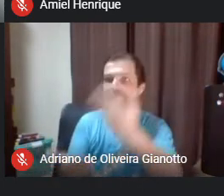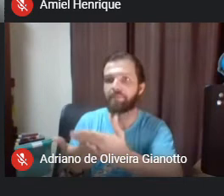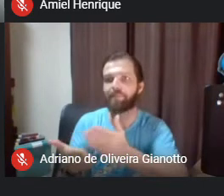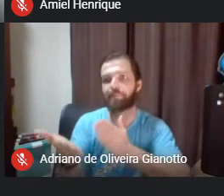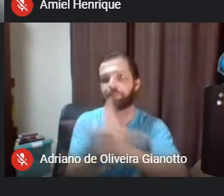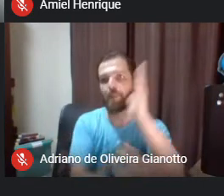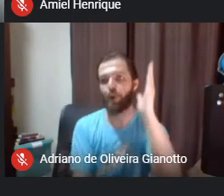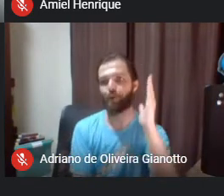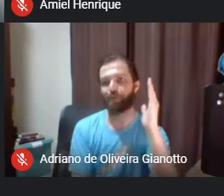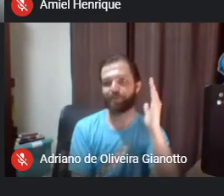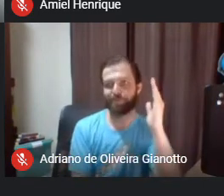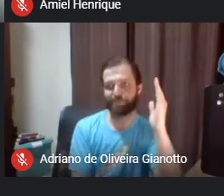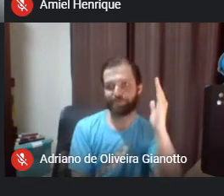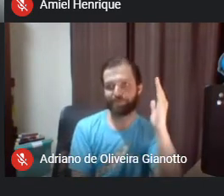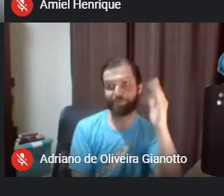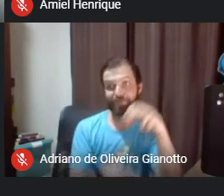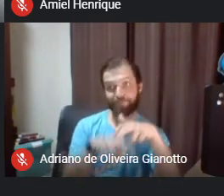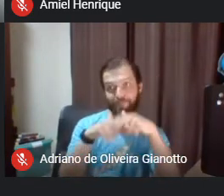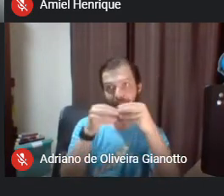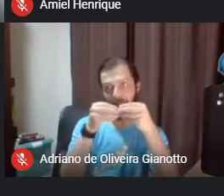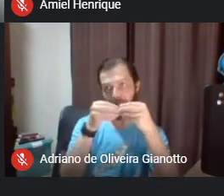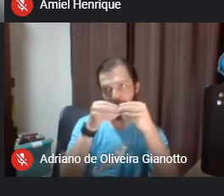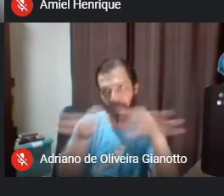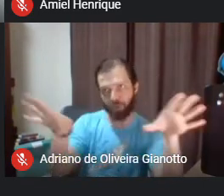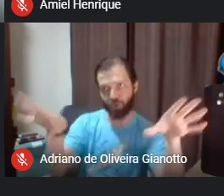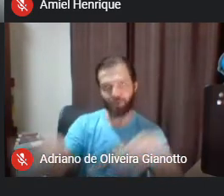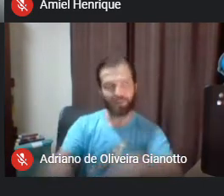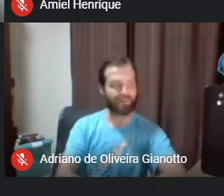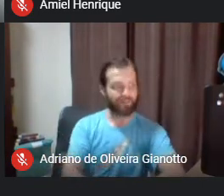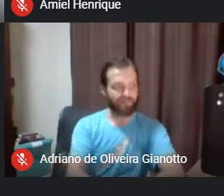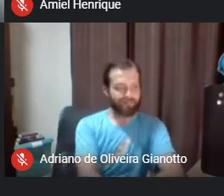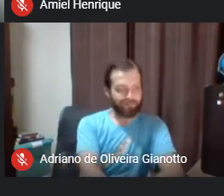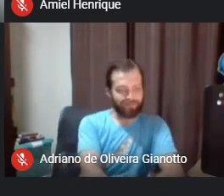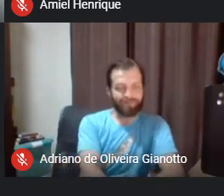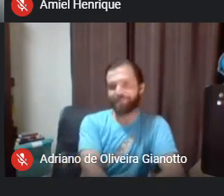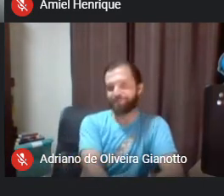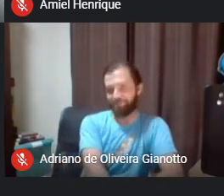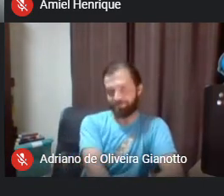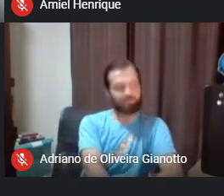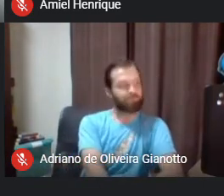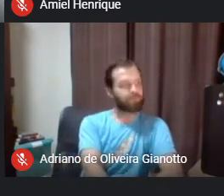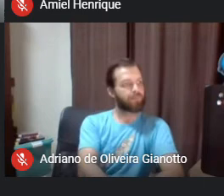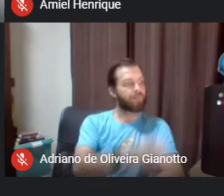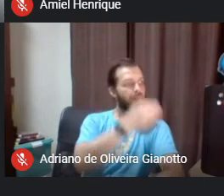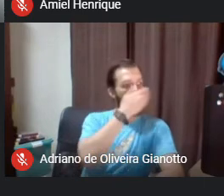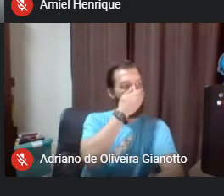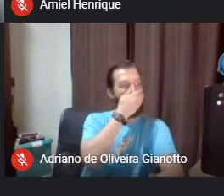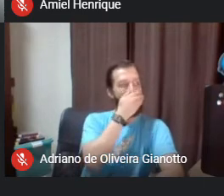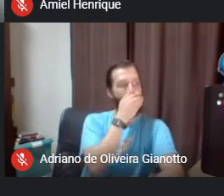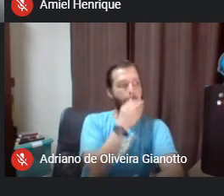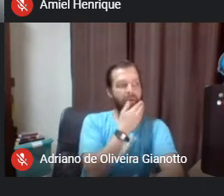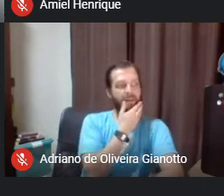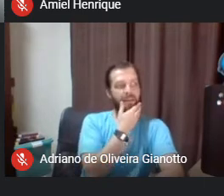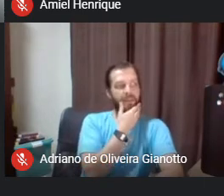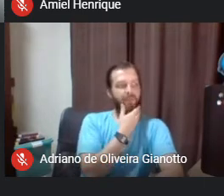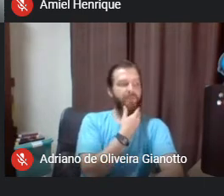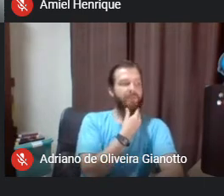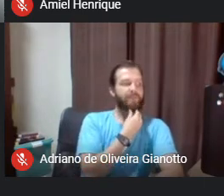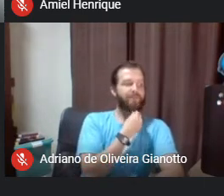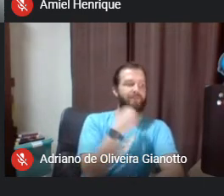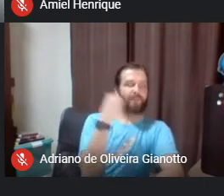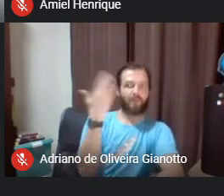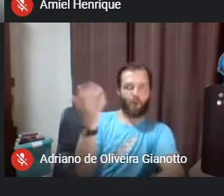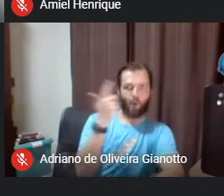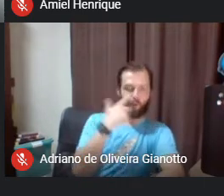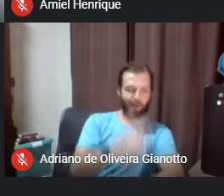está comprovado que é possível ouvir sim. E daí eles aprovaram essa metodologia. E isso gerou um prejuízo muito grande para